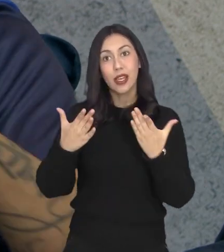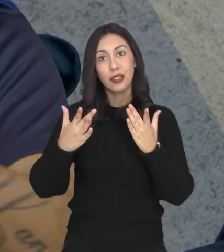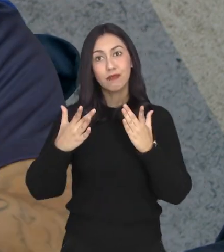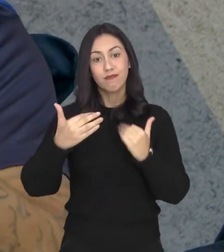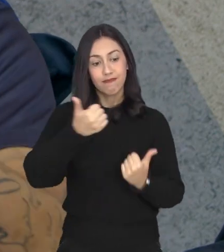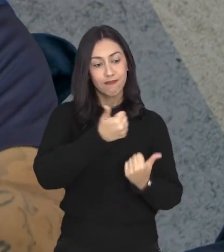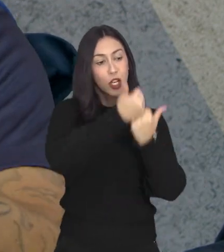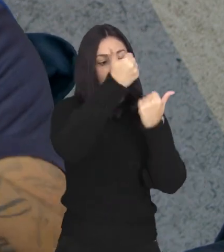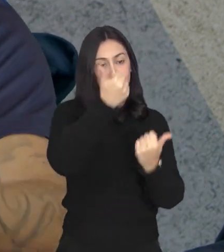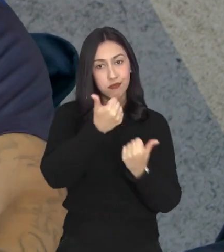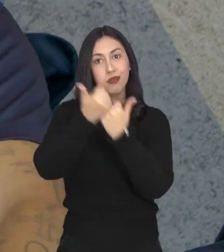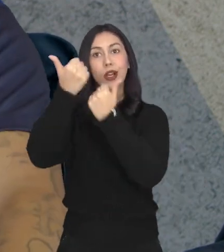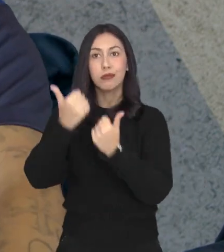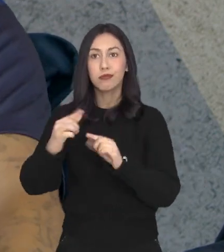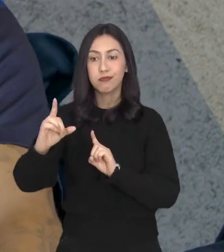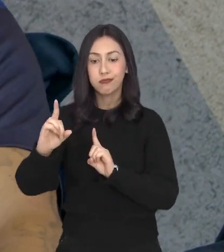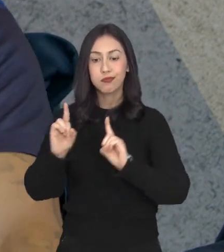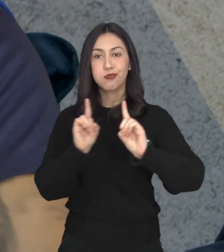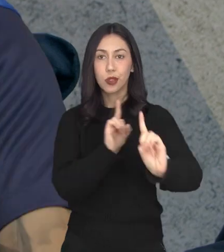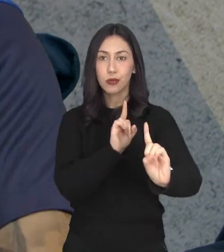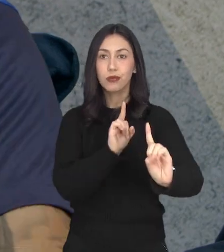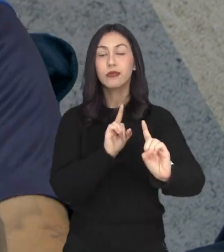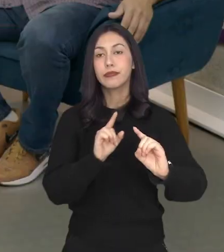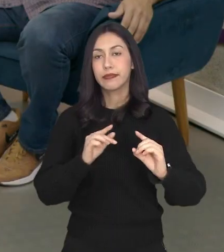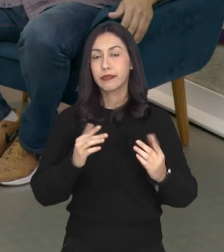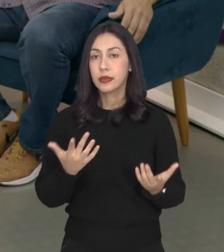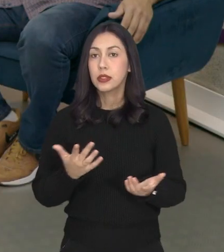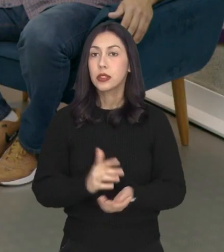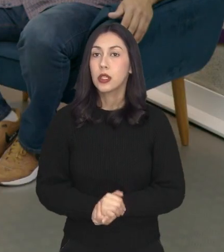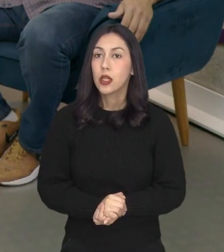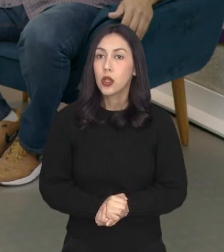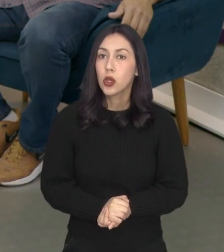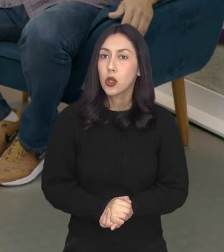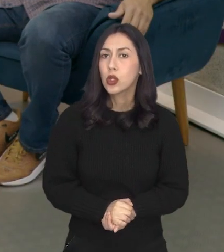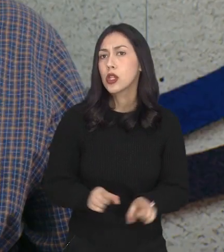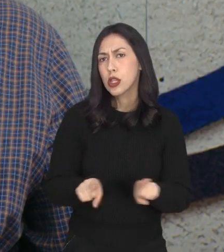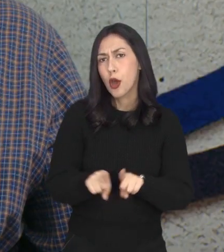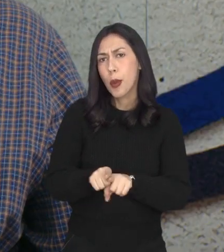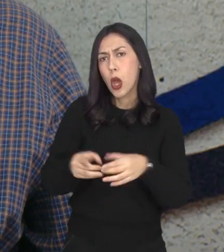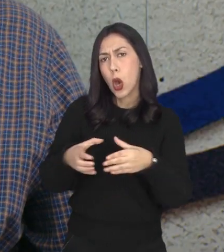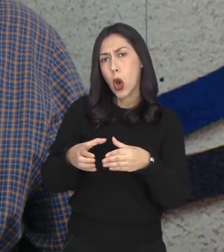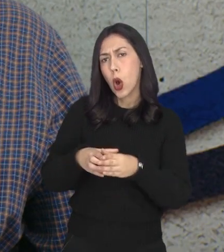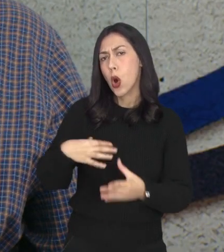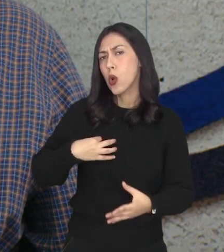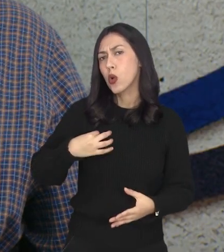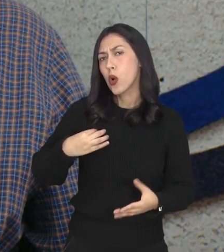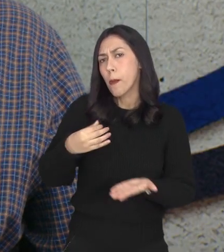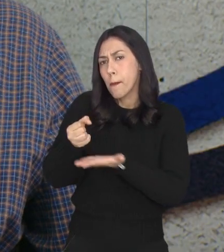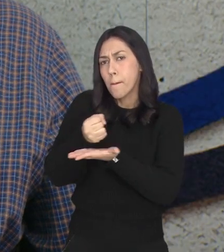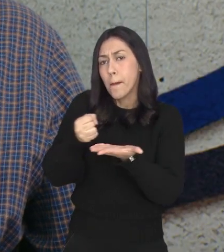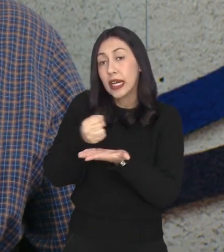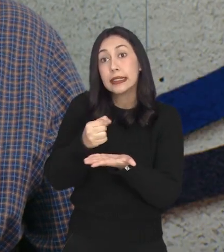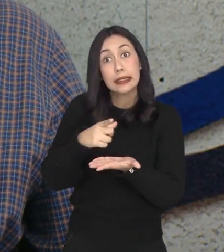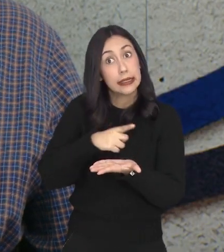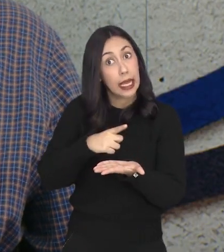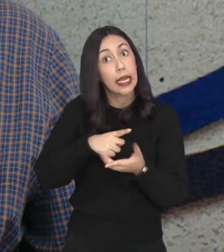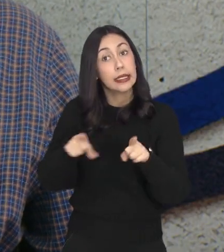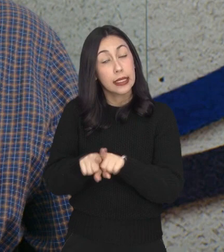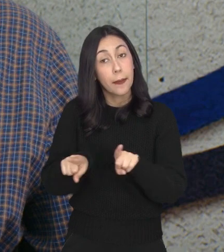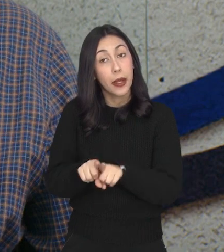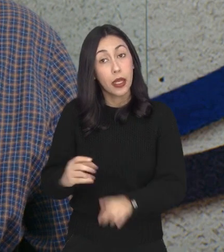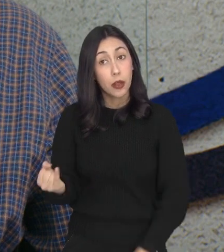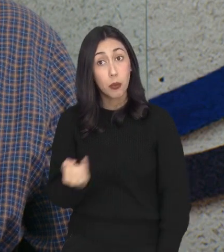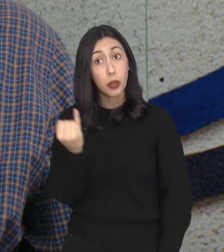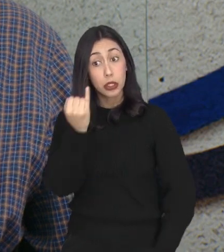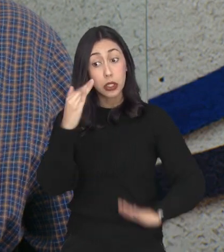dando esse giro, né? Esse giro Por isso que os clubes base hoje, eles fazem a formação escolar.